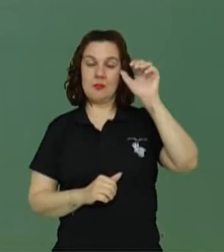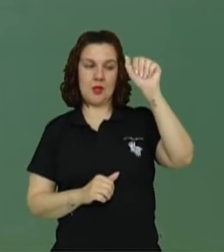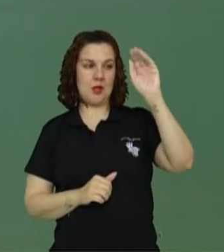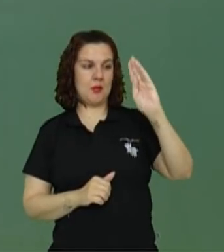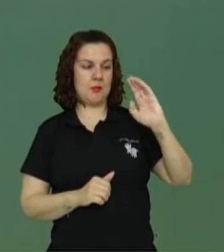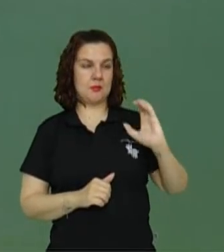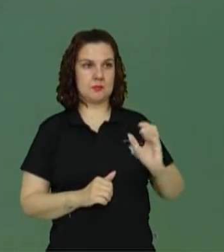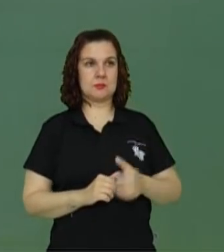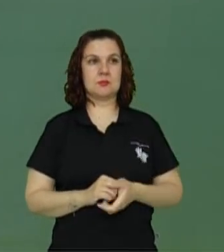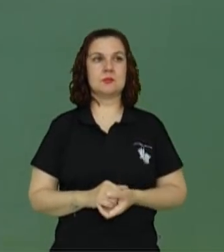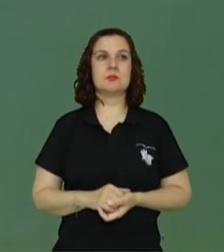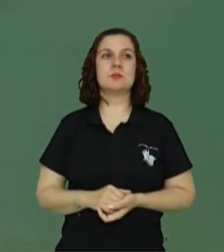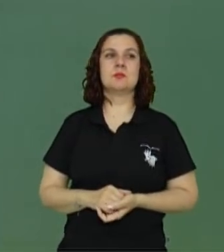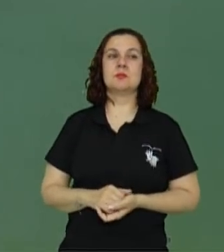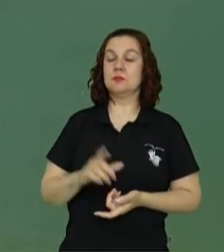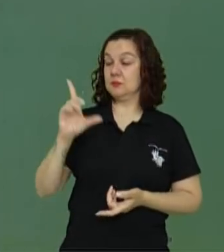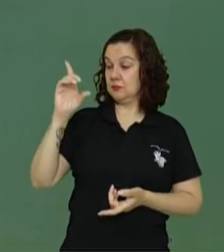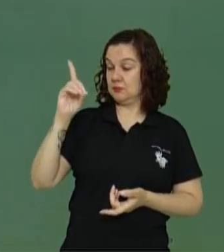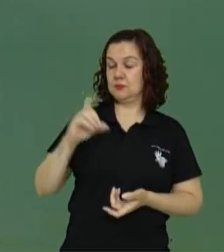C,